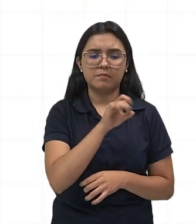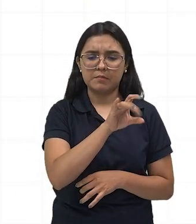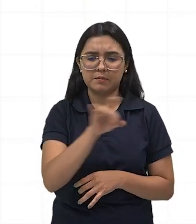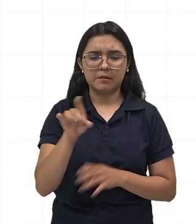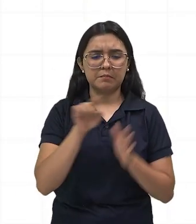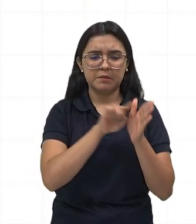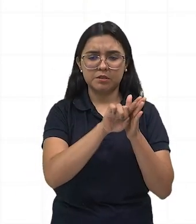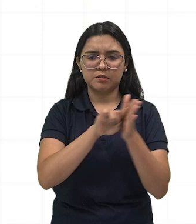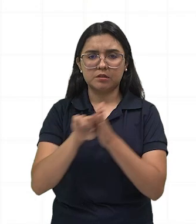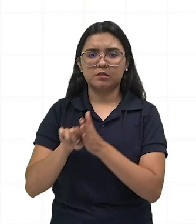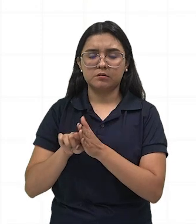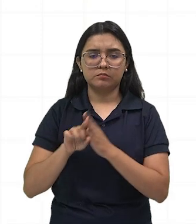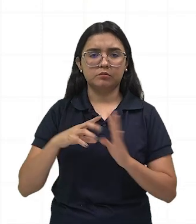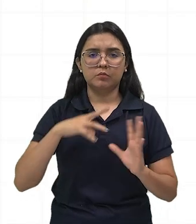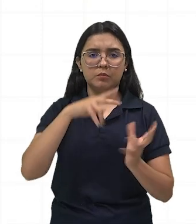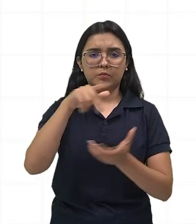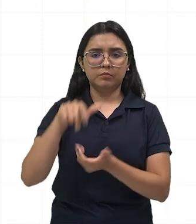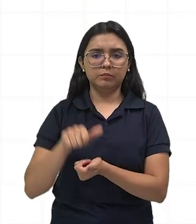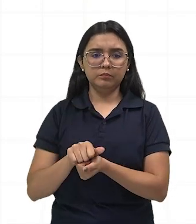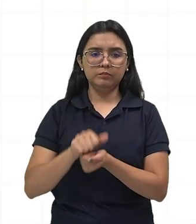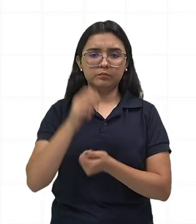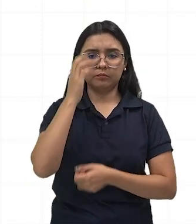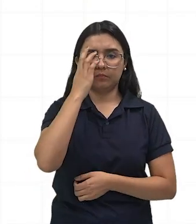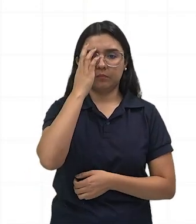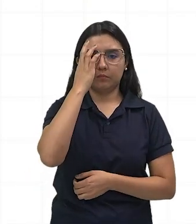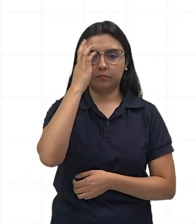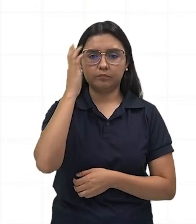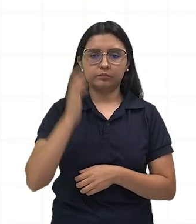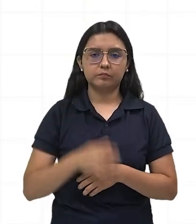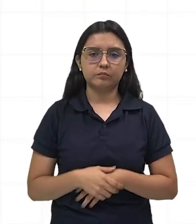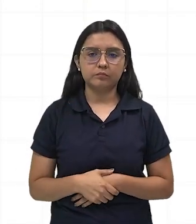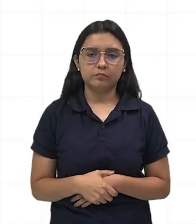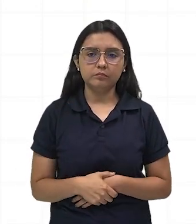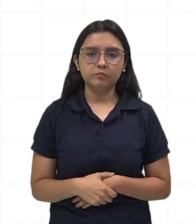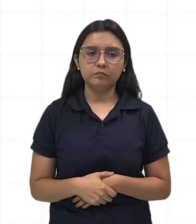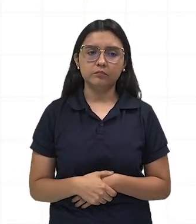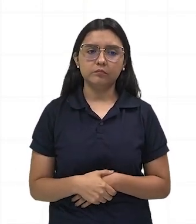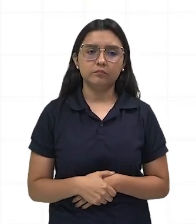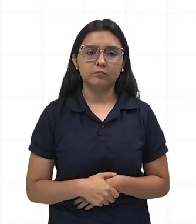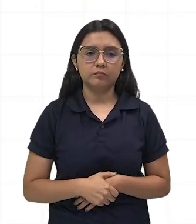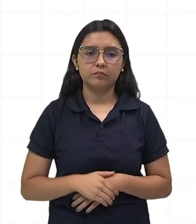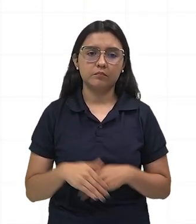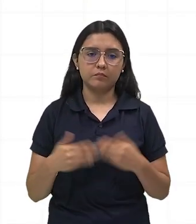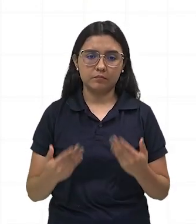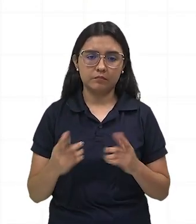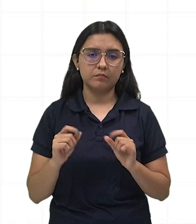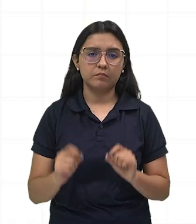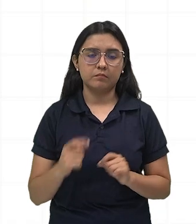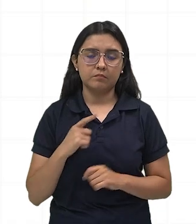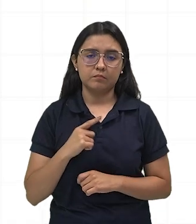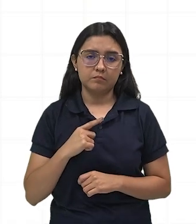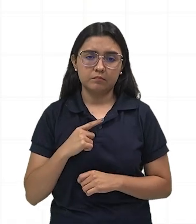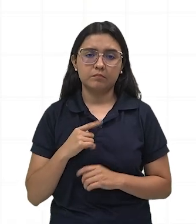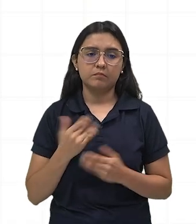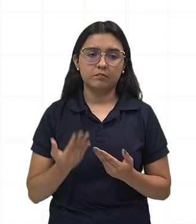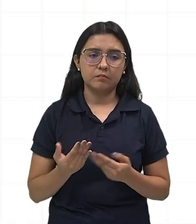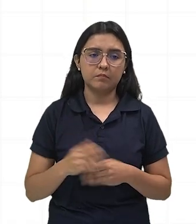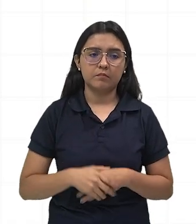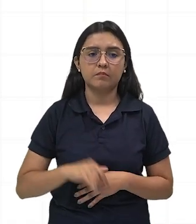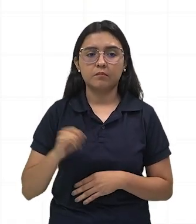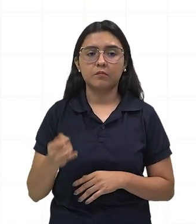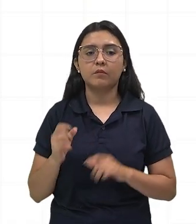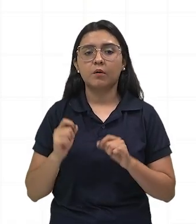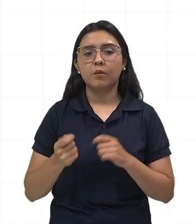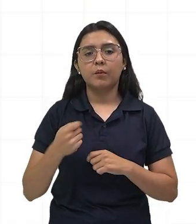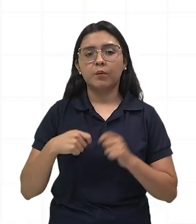do mundo, não é mesmo? Então, isso economiza recursos, tempo e esforços